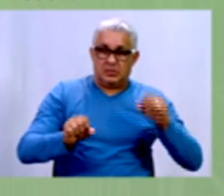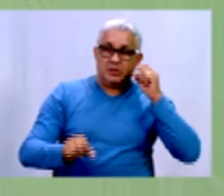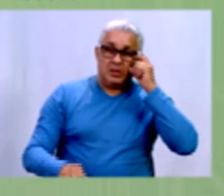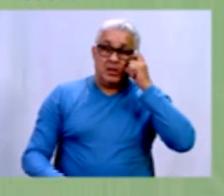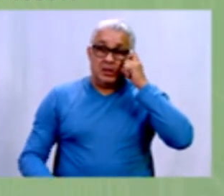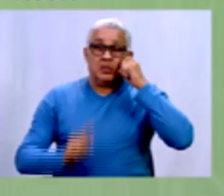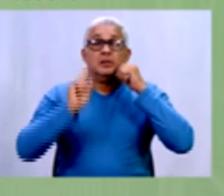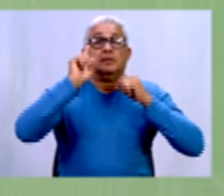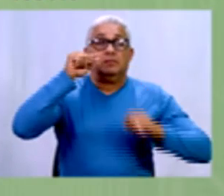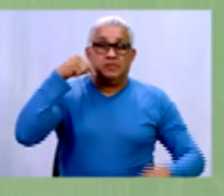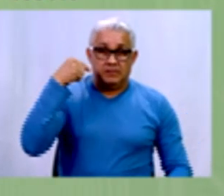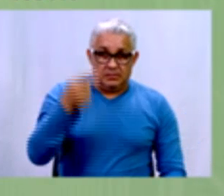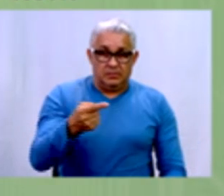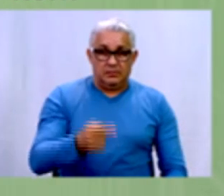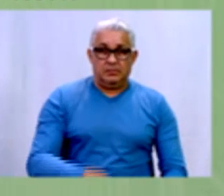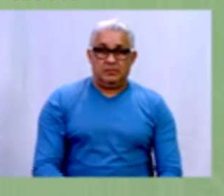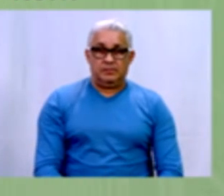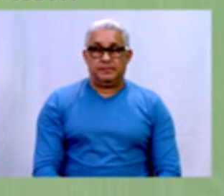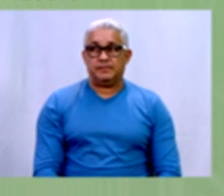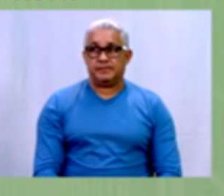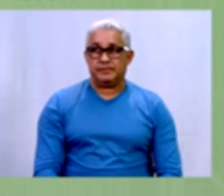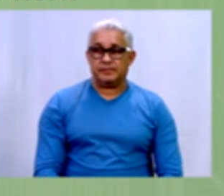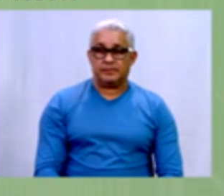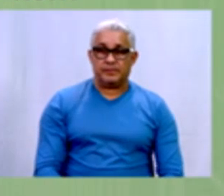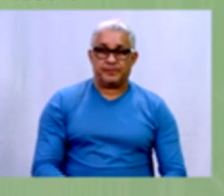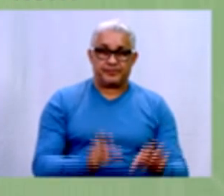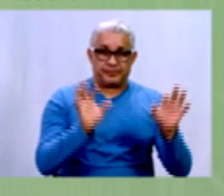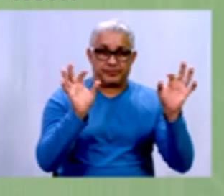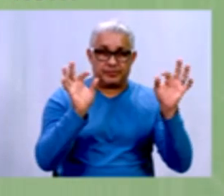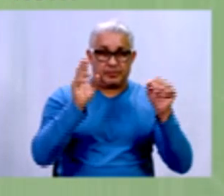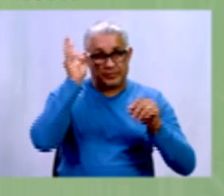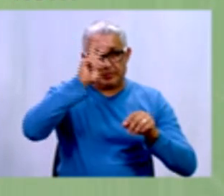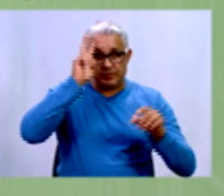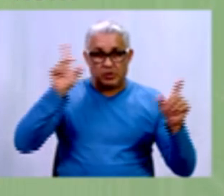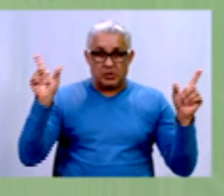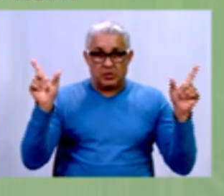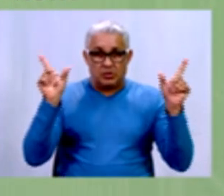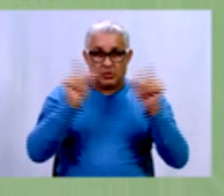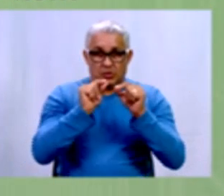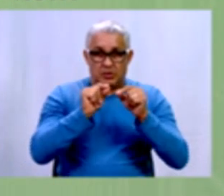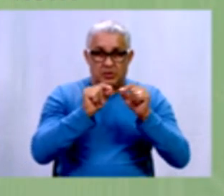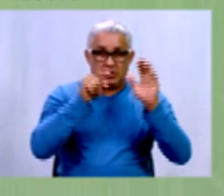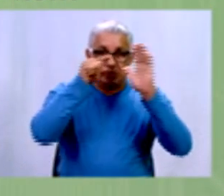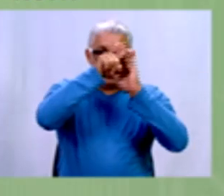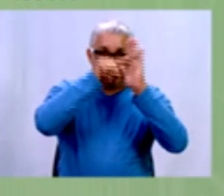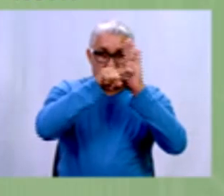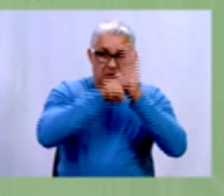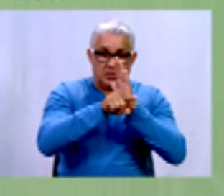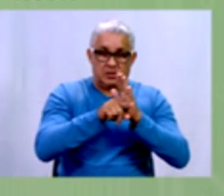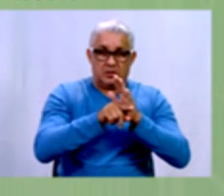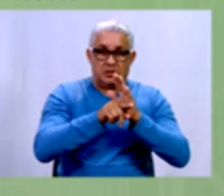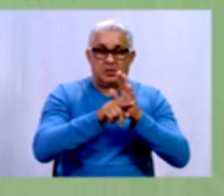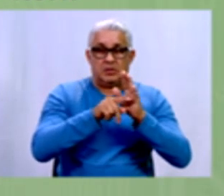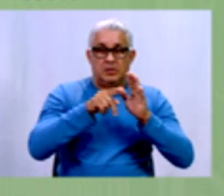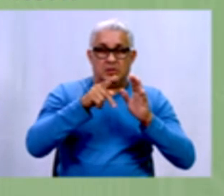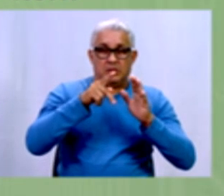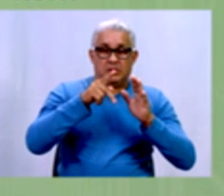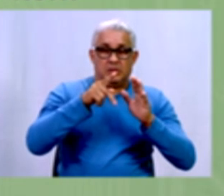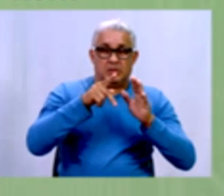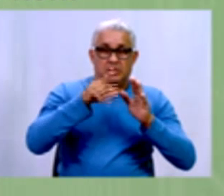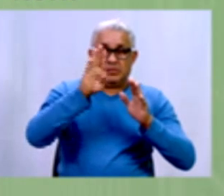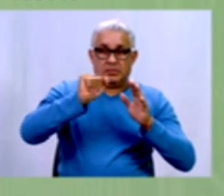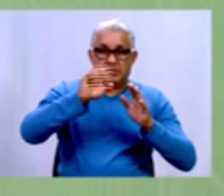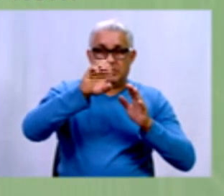Em seguida, relacionar as histórias, os requisitos do Product Backlog, organizando os requisitos